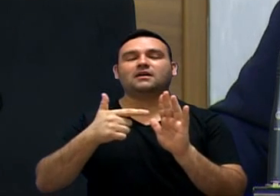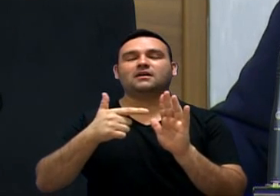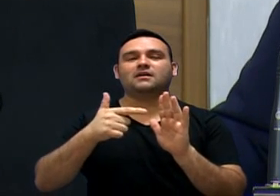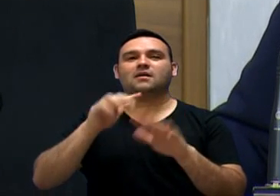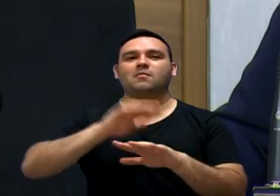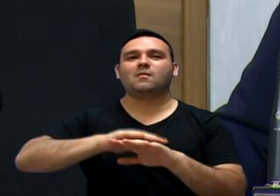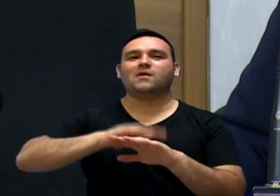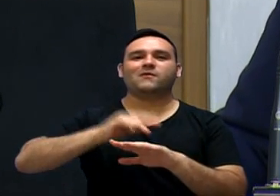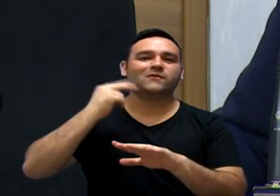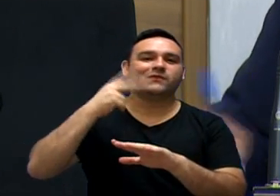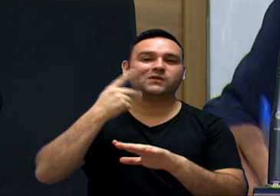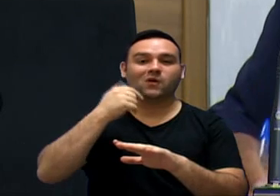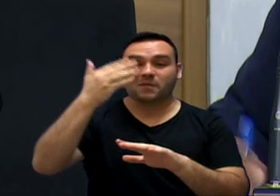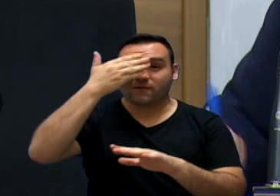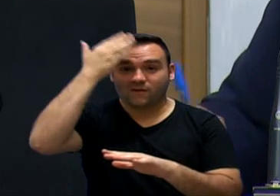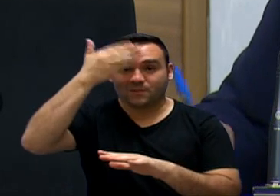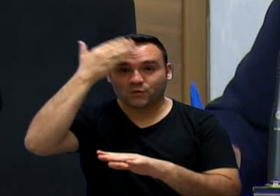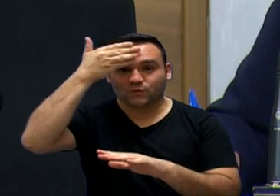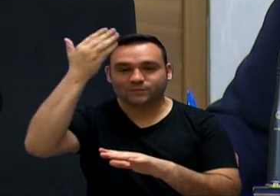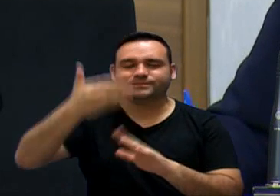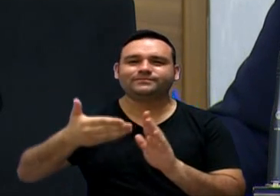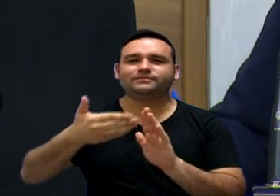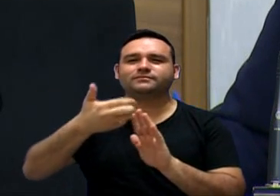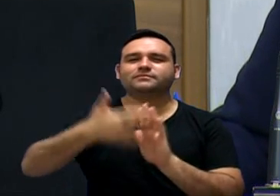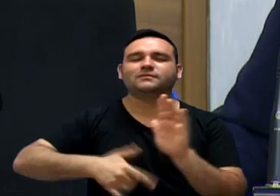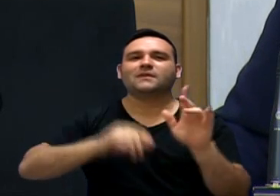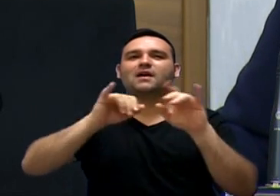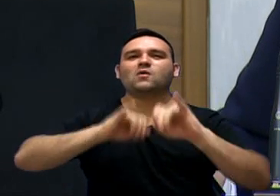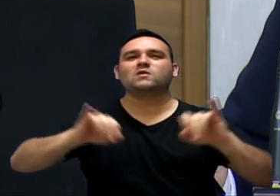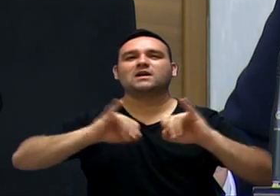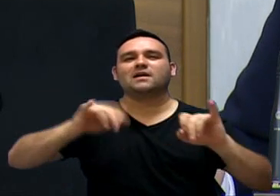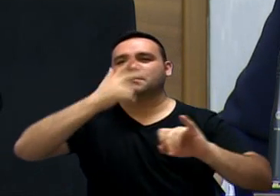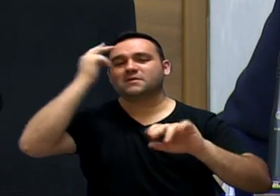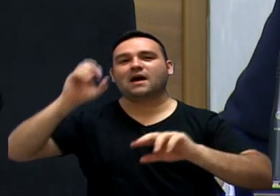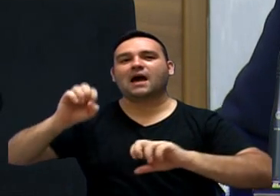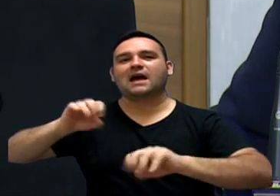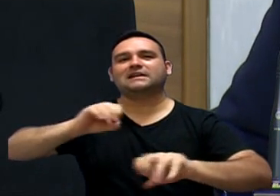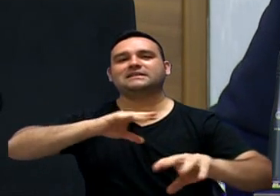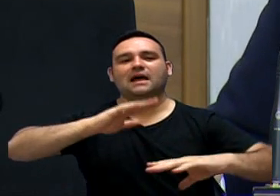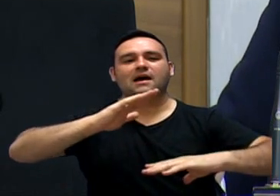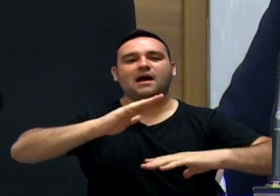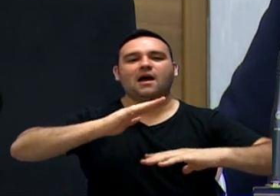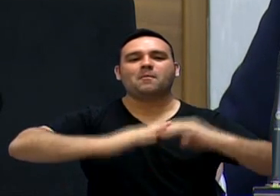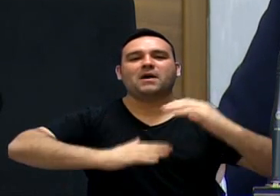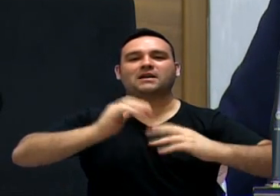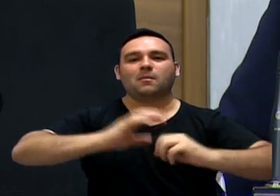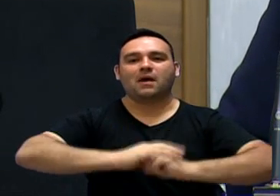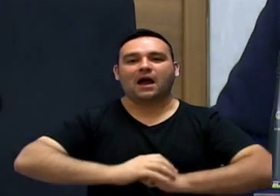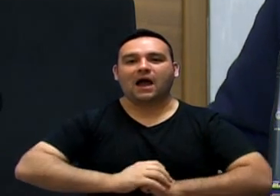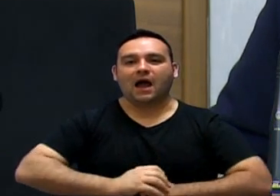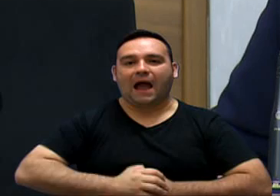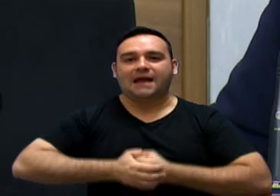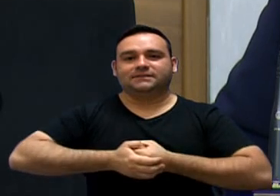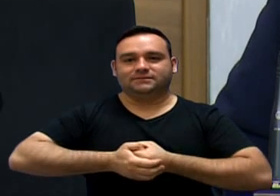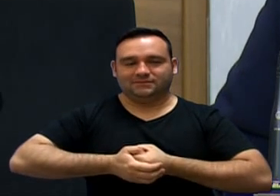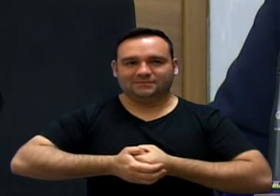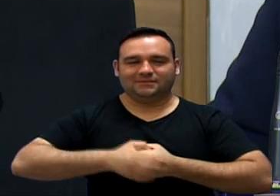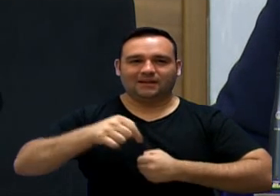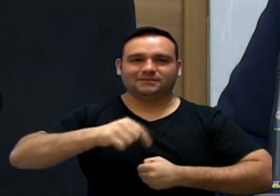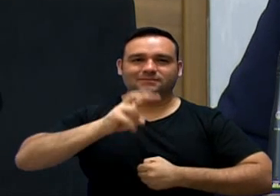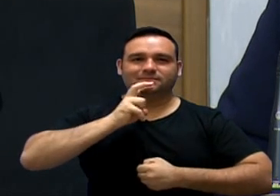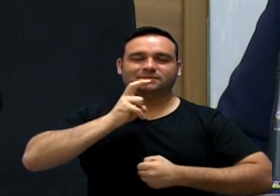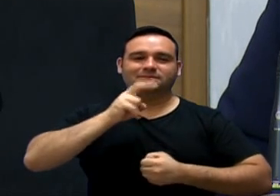208-221-2021, de autoria do vereador Fábio Simoa. Que a campanha de conscientização sobre a manobra do